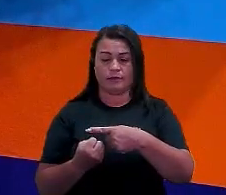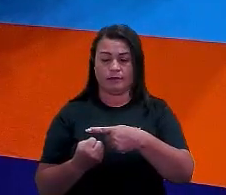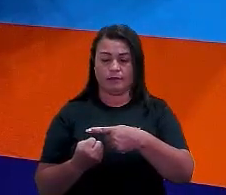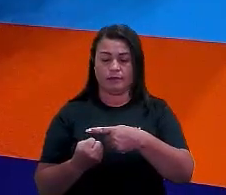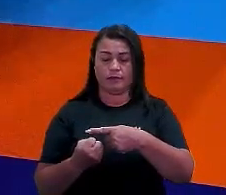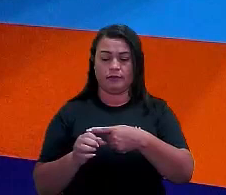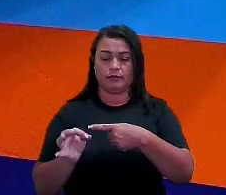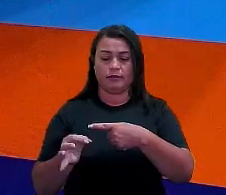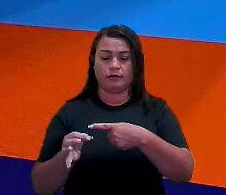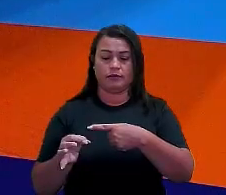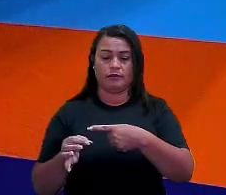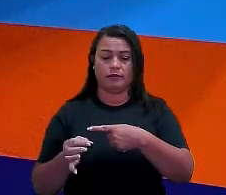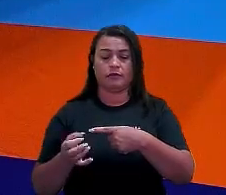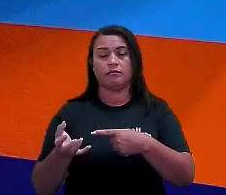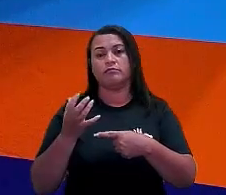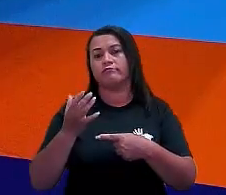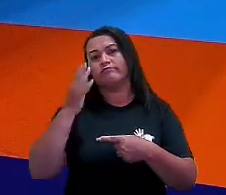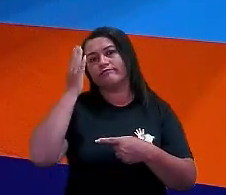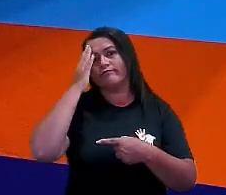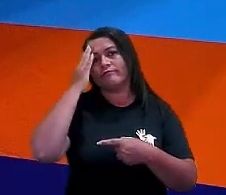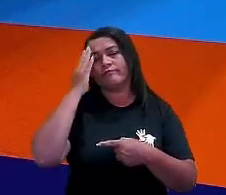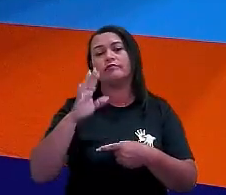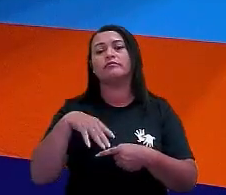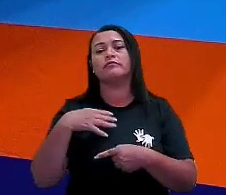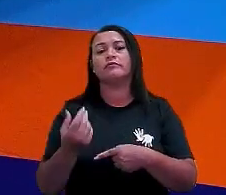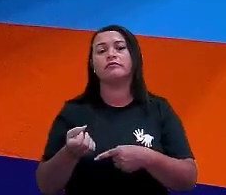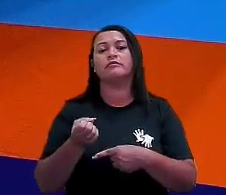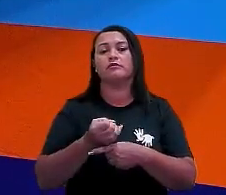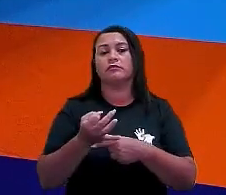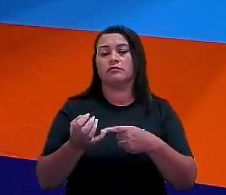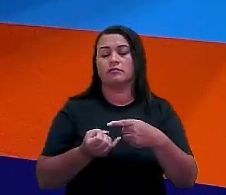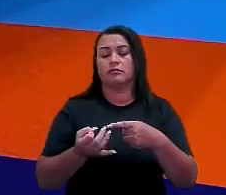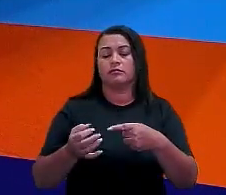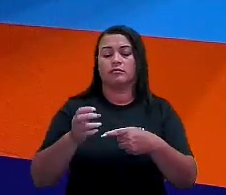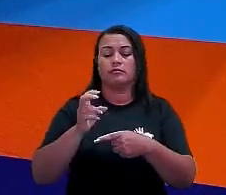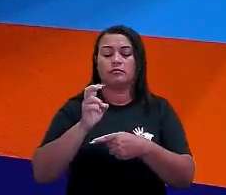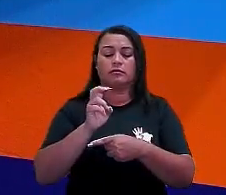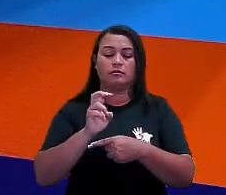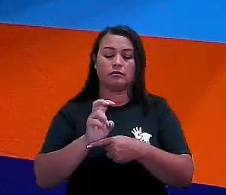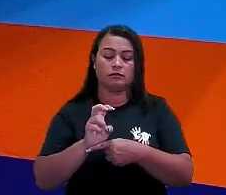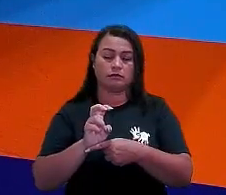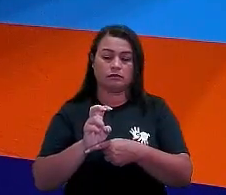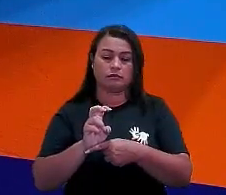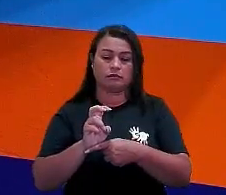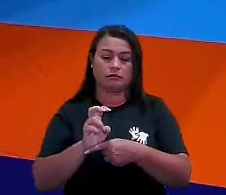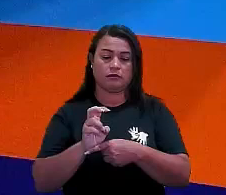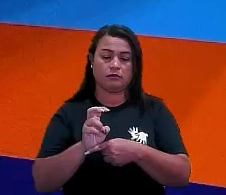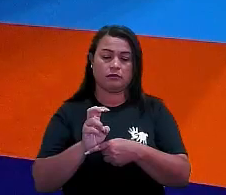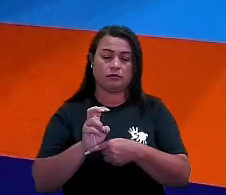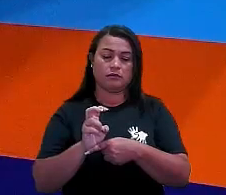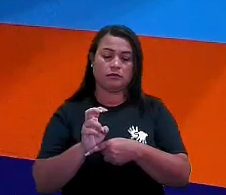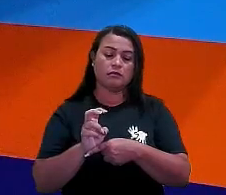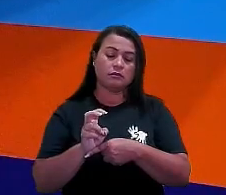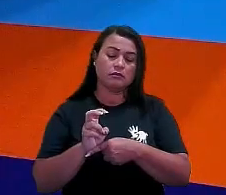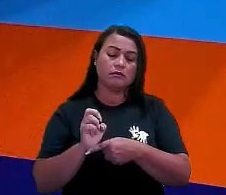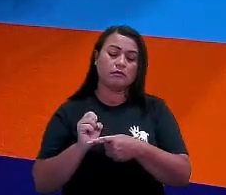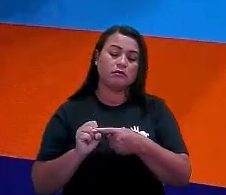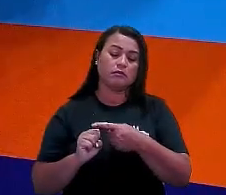2/8, tá? Se eu quisesse saber que fração representa 5 fatias dessa pizza,